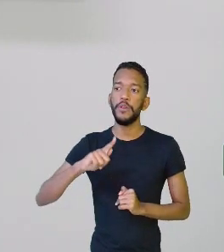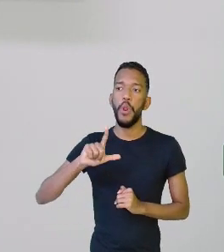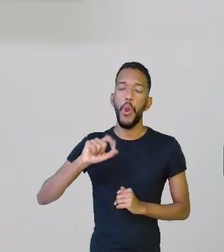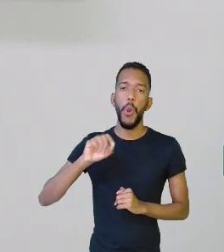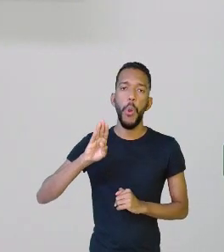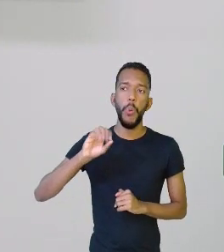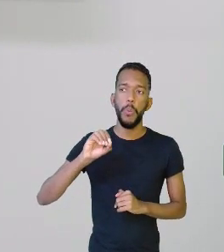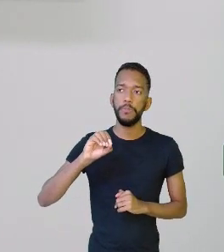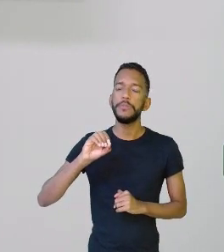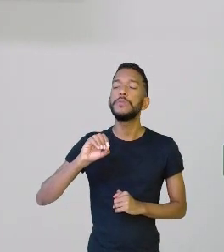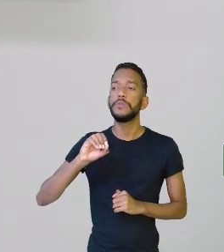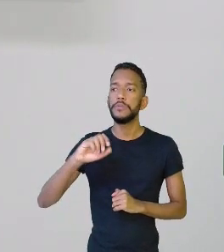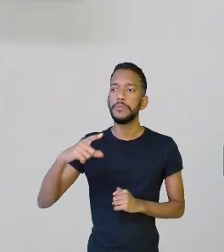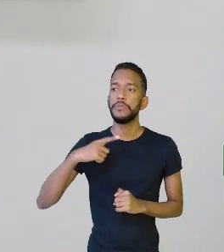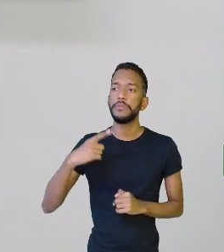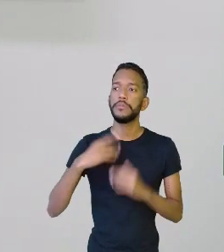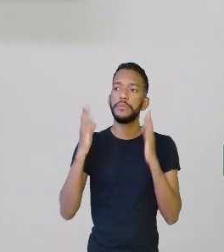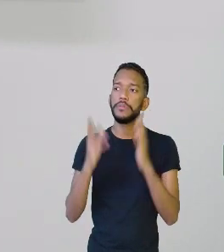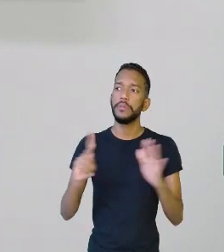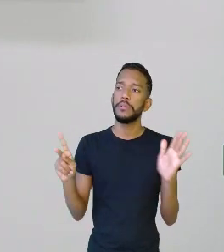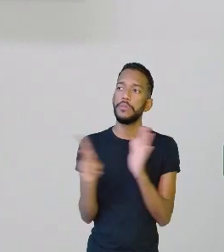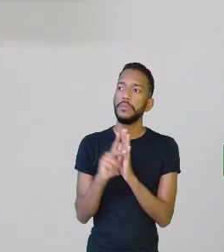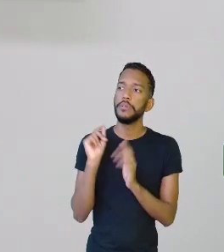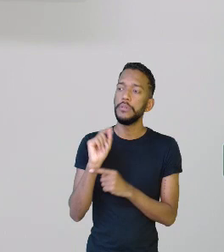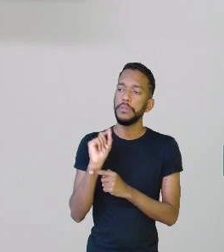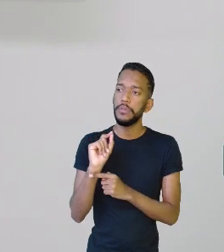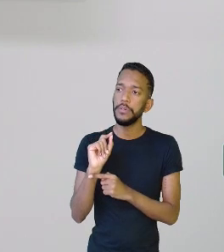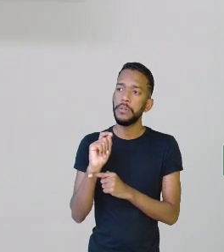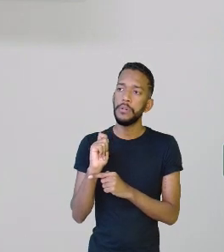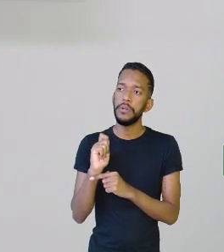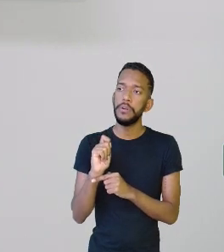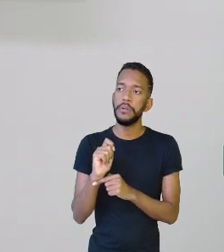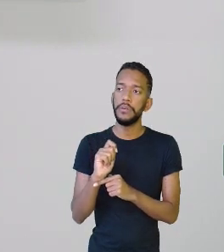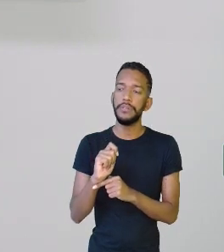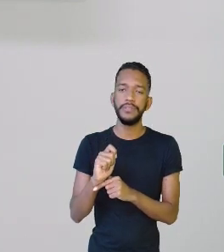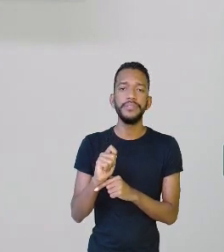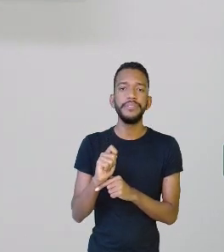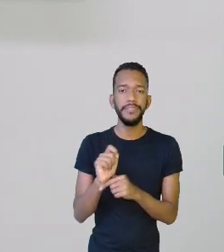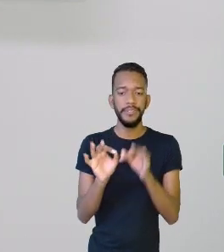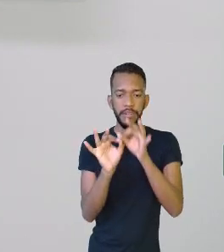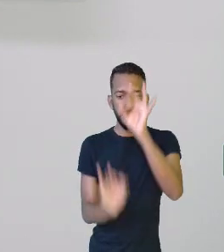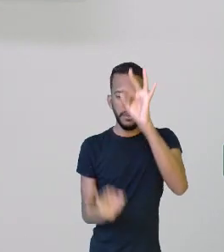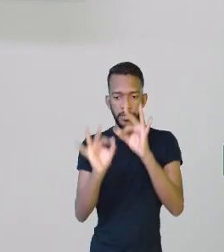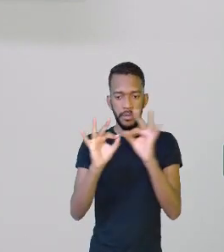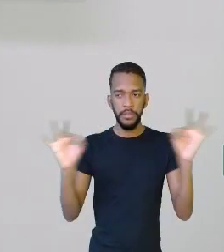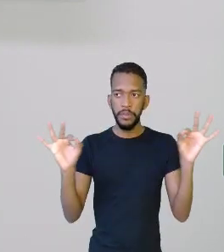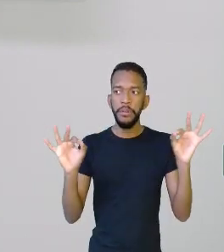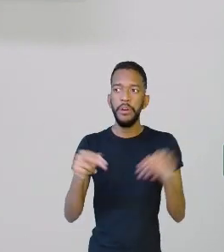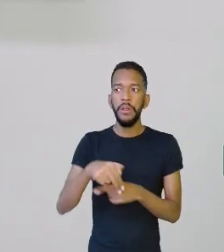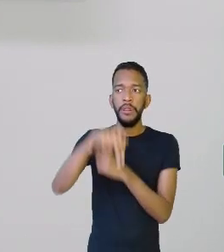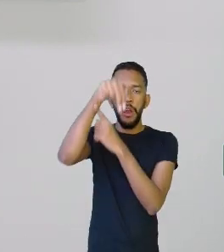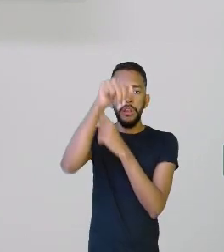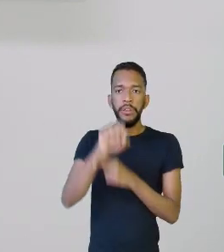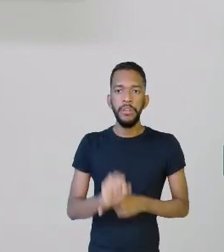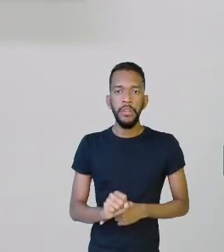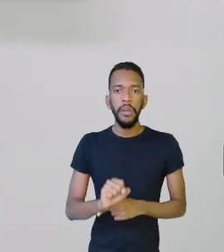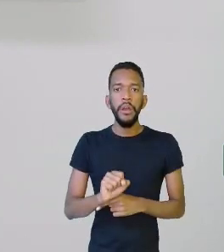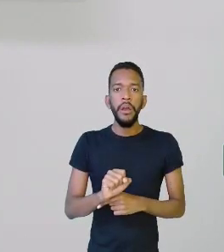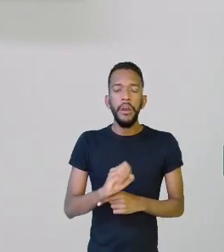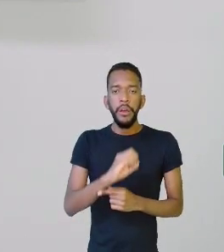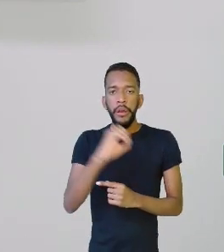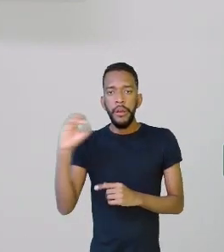a rosa dos ventos que mostra as direções, não é? Norte, sul, leste e oeste. E aí você observa, olha, se o